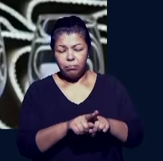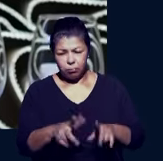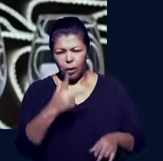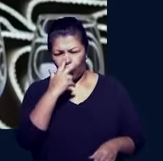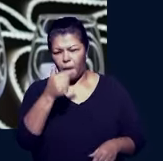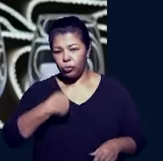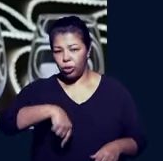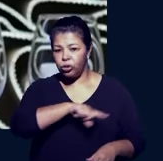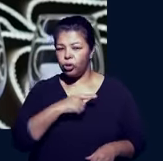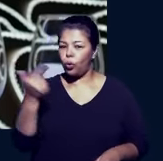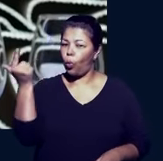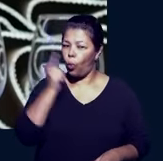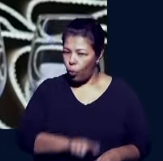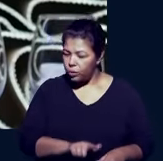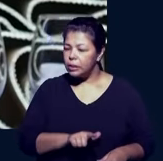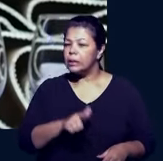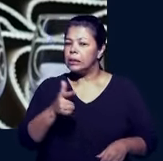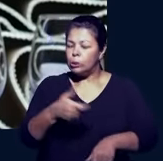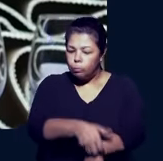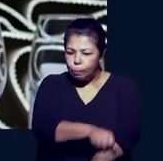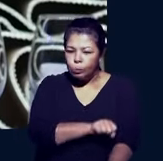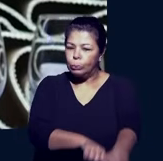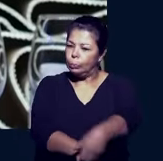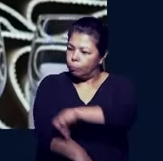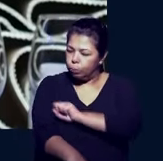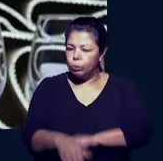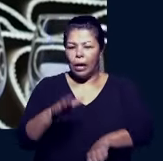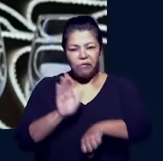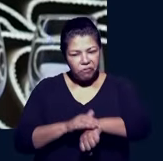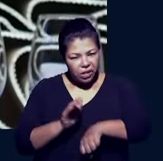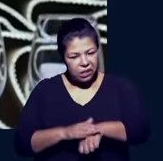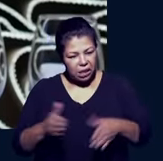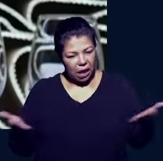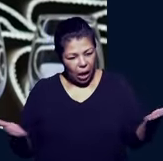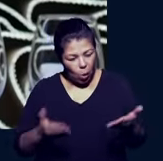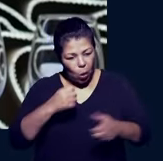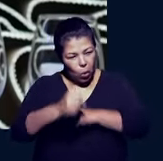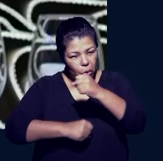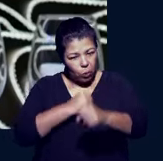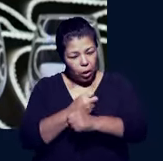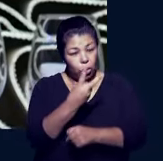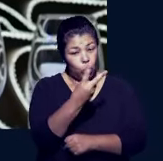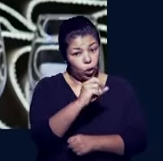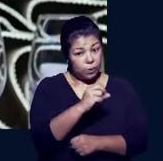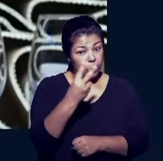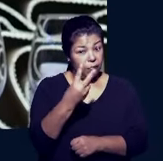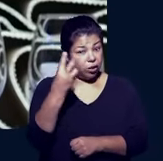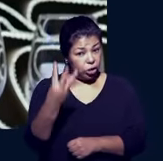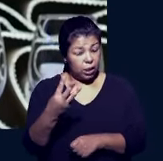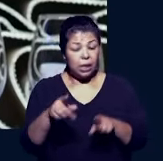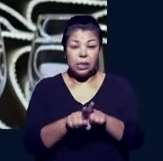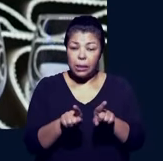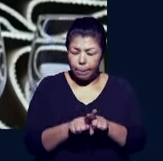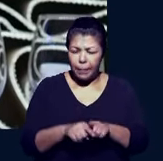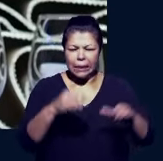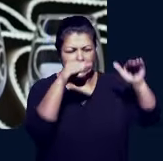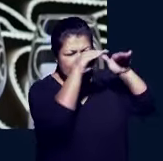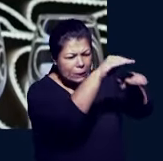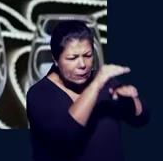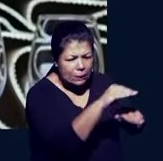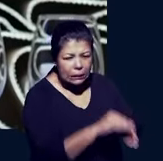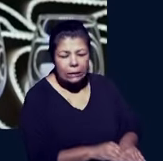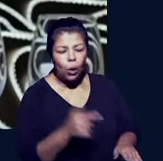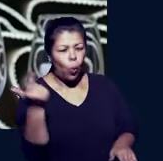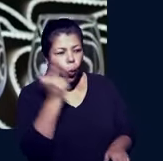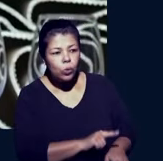sinalização brutal esse ano a respeito da armazenagem a respeito da infraestrutura e eu não tenho dúvida que nos próximos anos a gente vai ter um